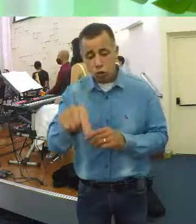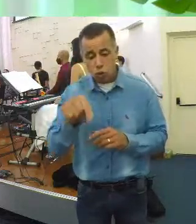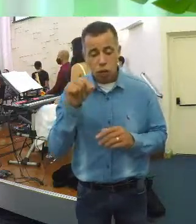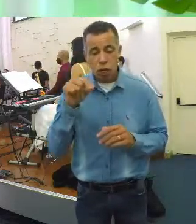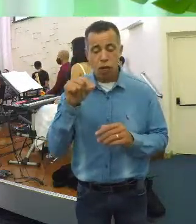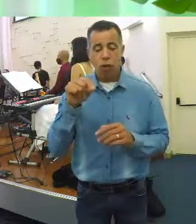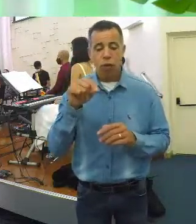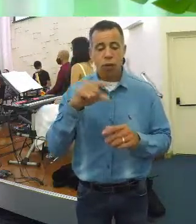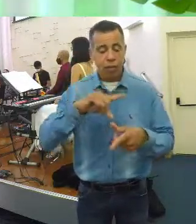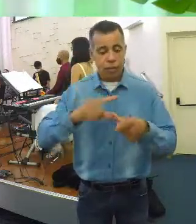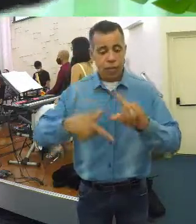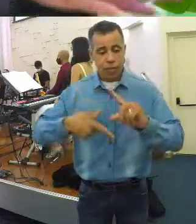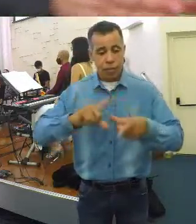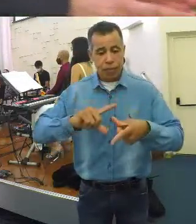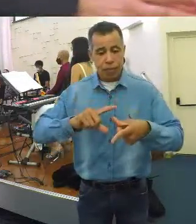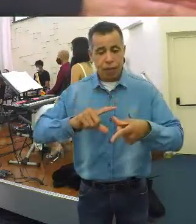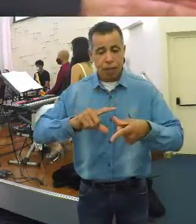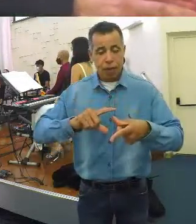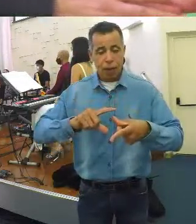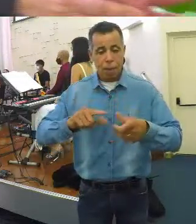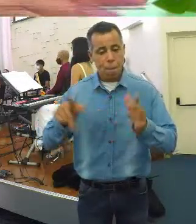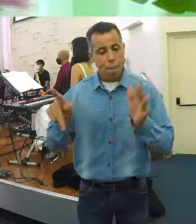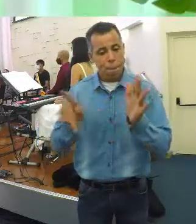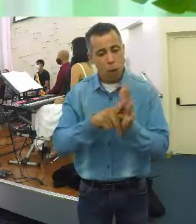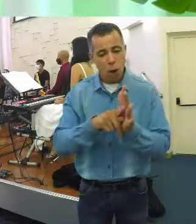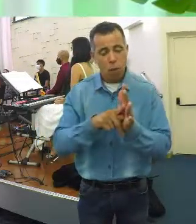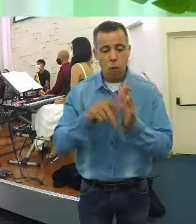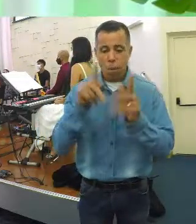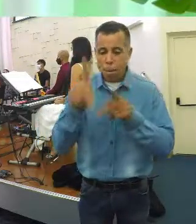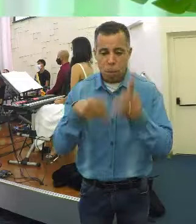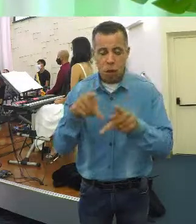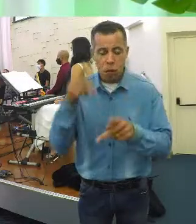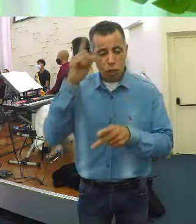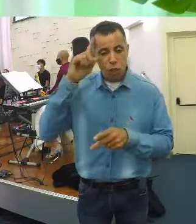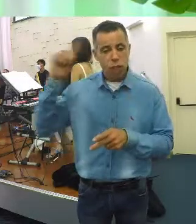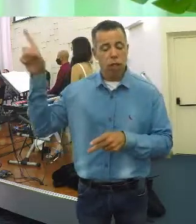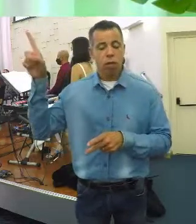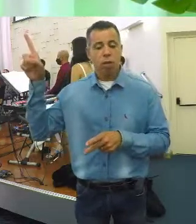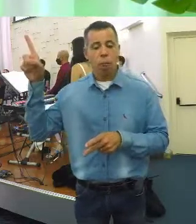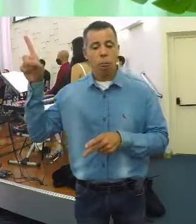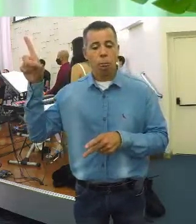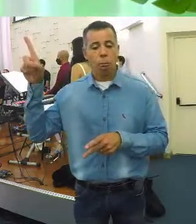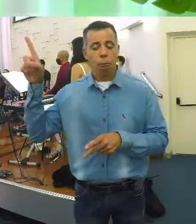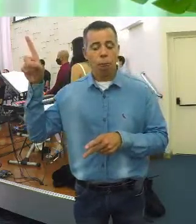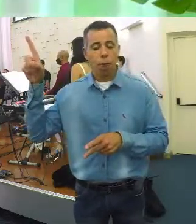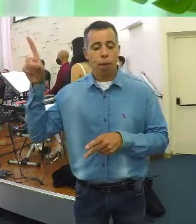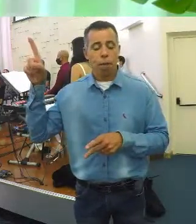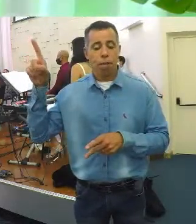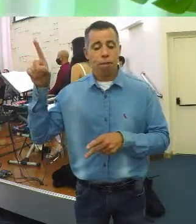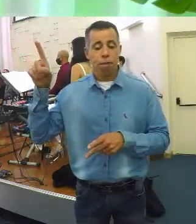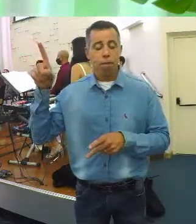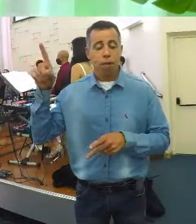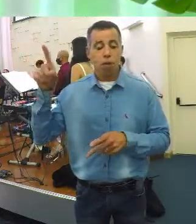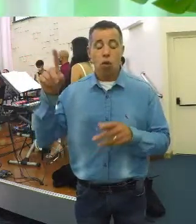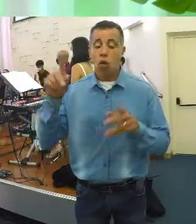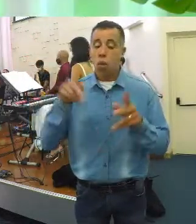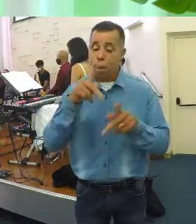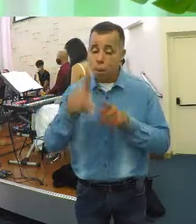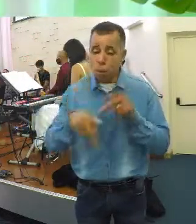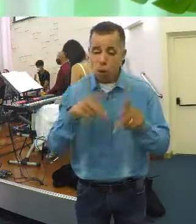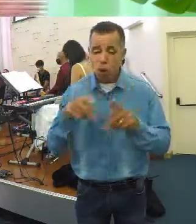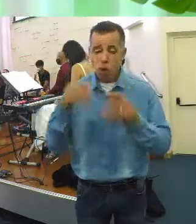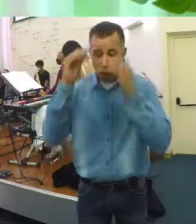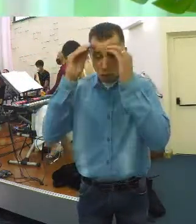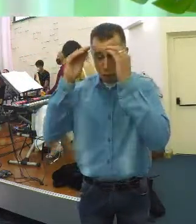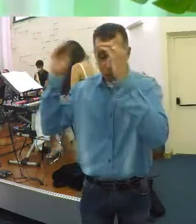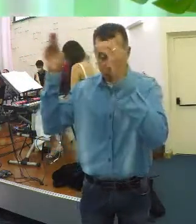fosse exclusivo o povo de Deus, mas para que fosse o povo de Deus, por meio do qual um povo exclusivo, temente ao Senhor,